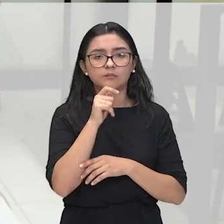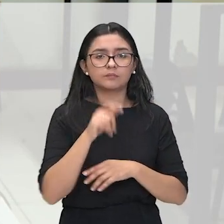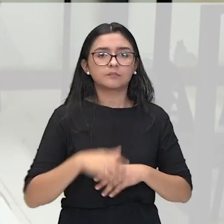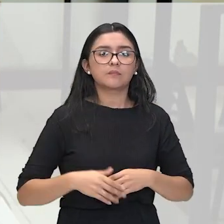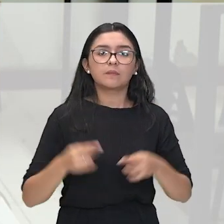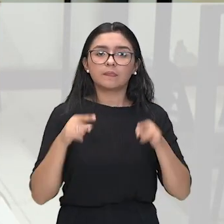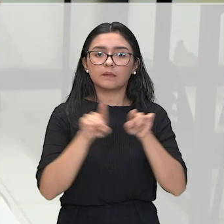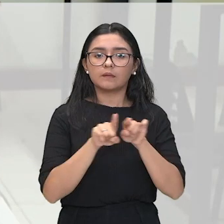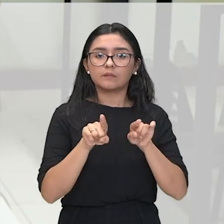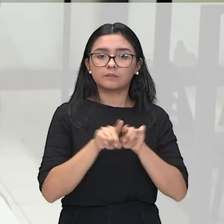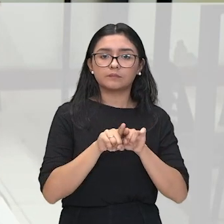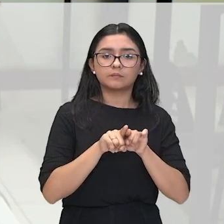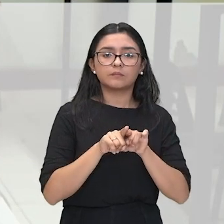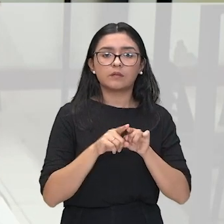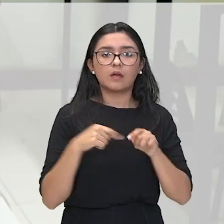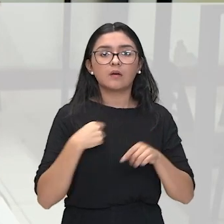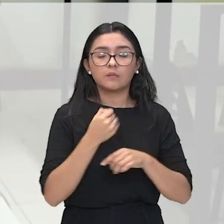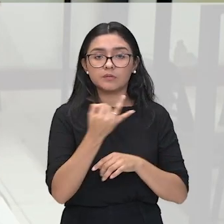refração